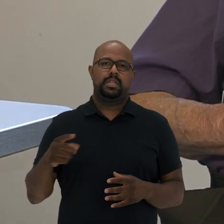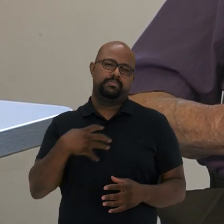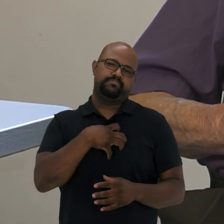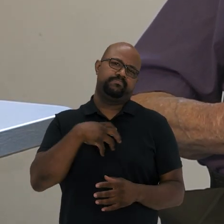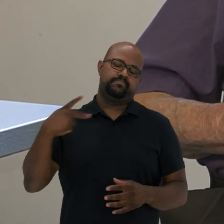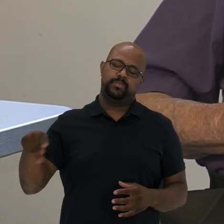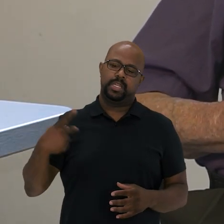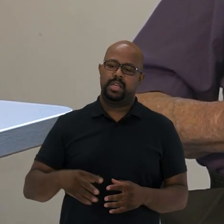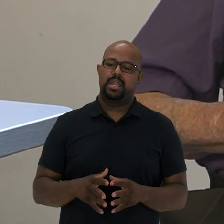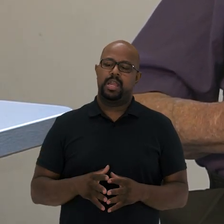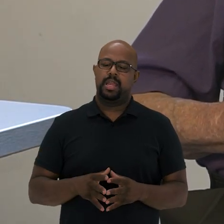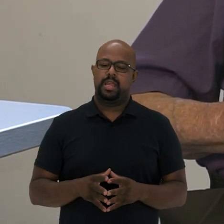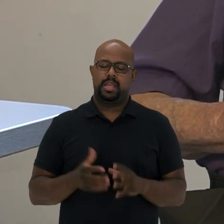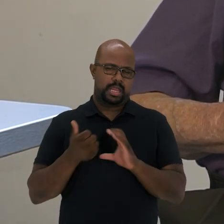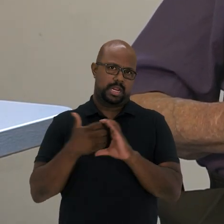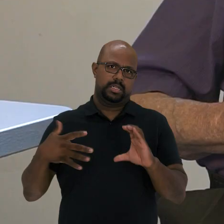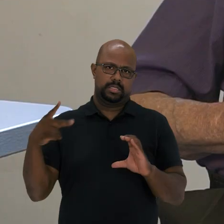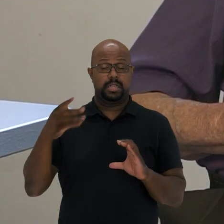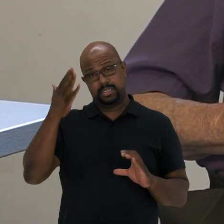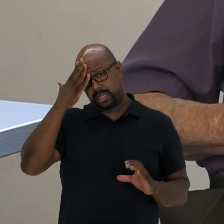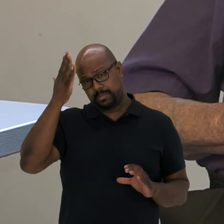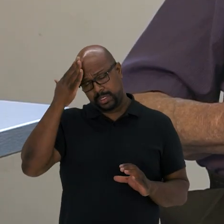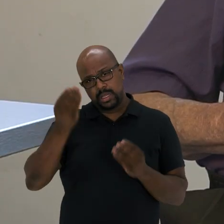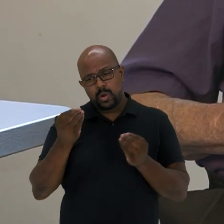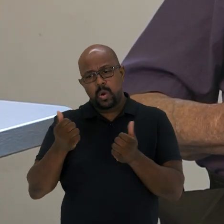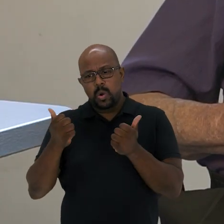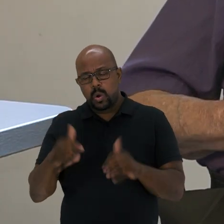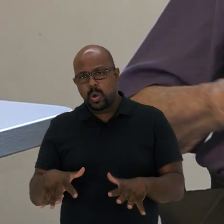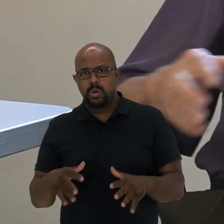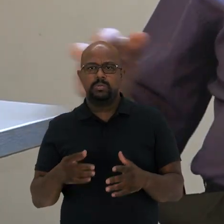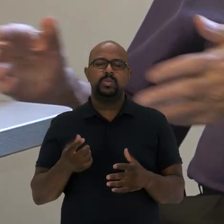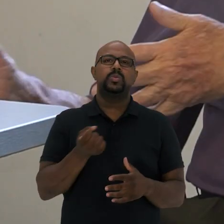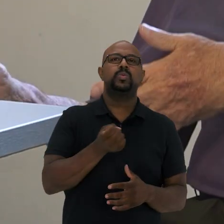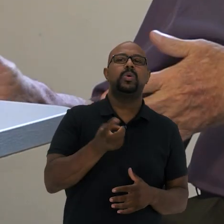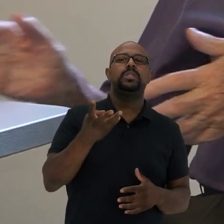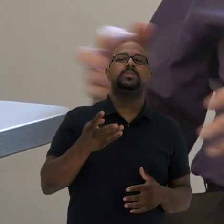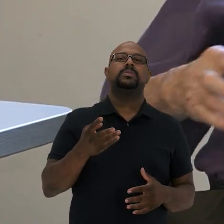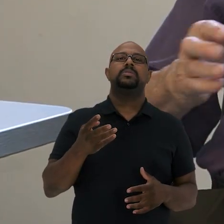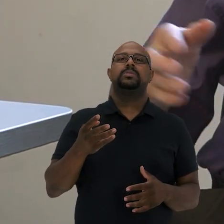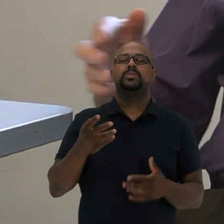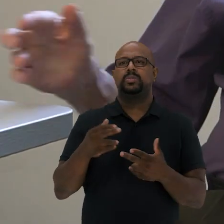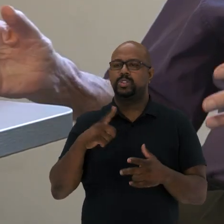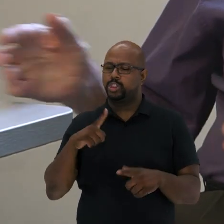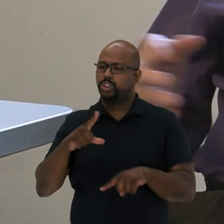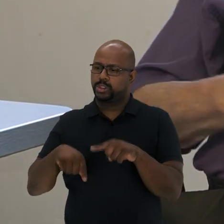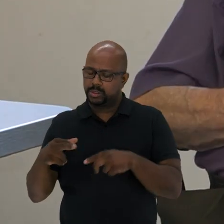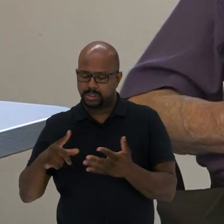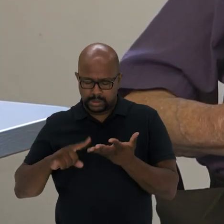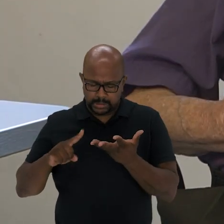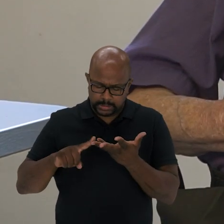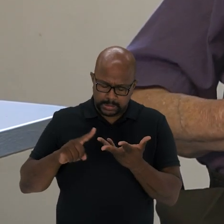A característica dele, ele sabia o consumo, quantos abrigados